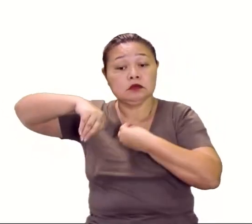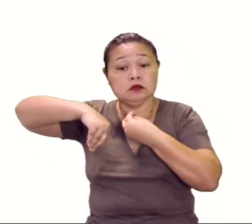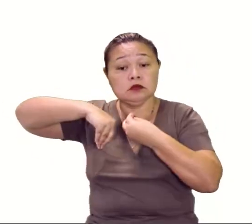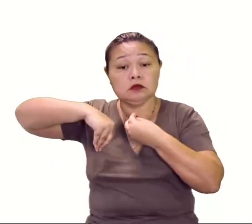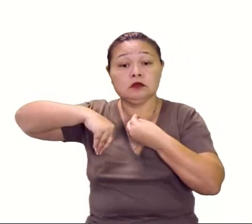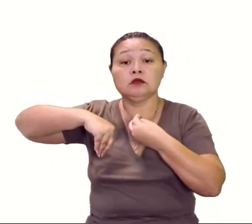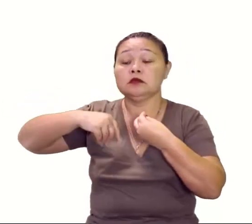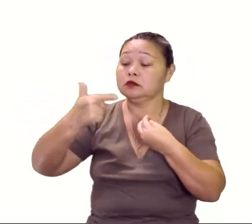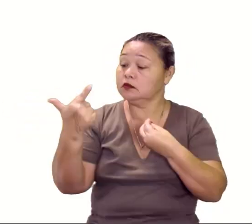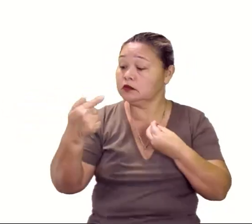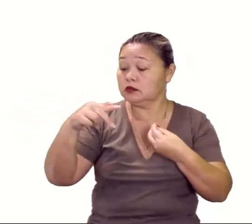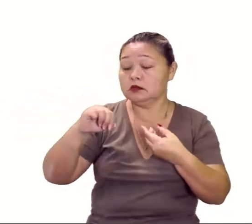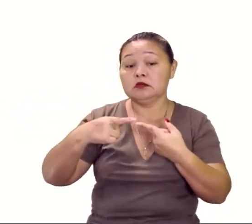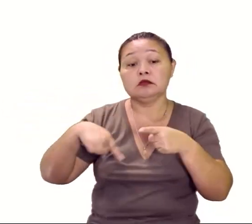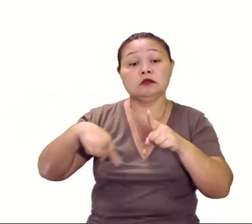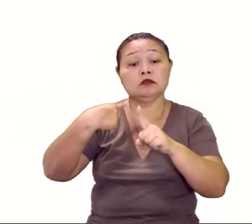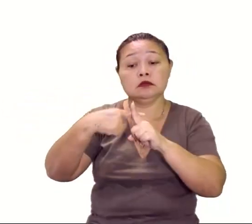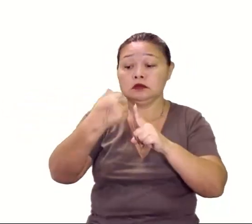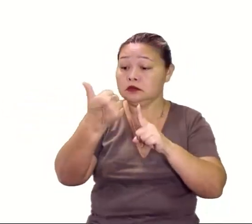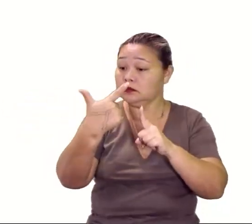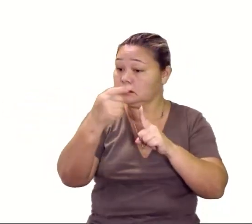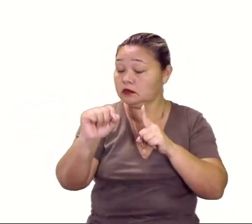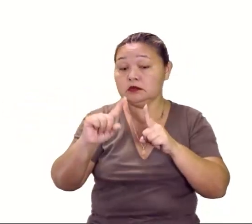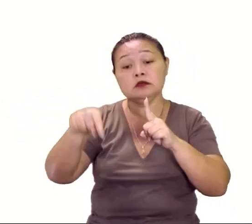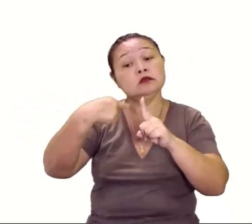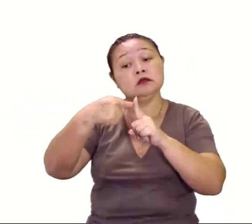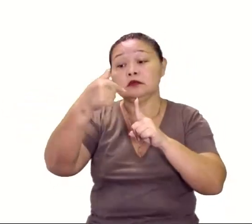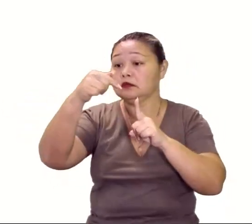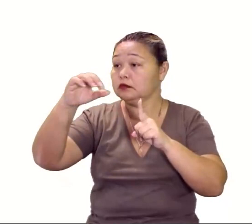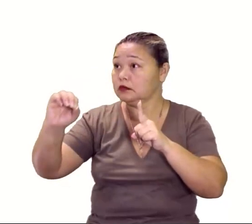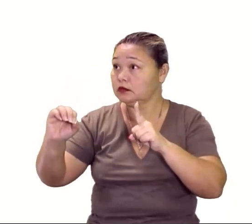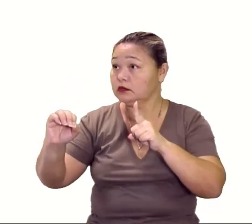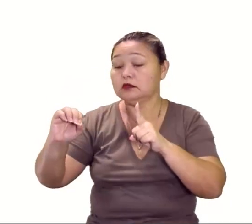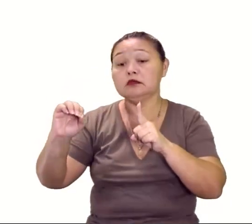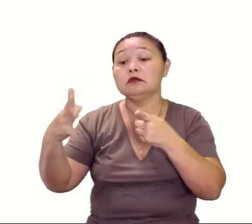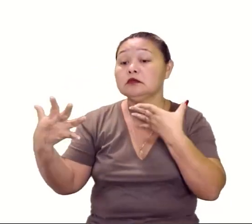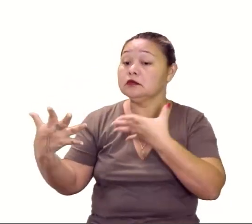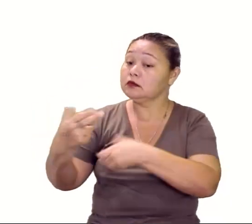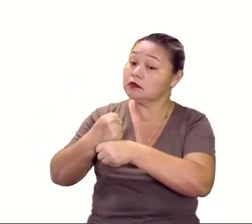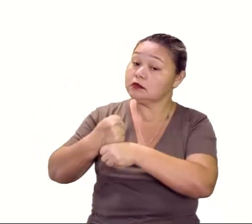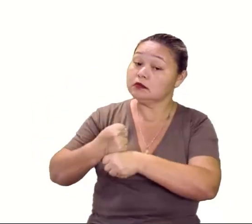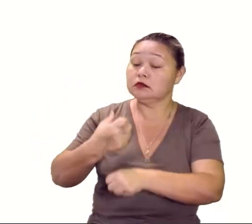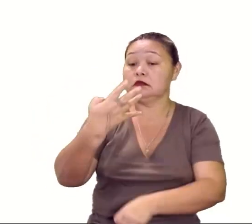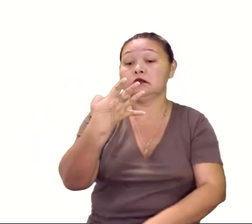Então é 270 mais 120 mais 70, ou seja...